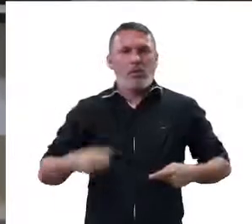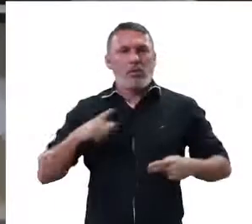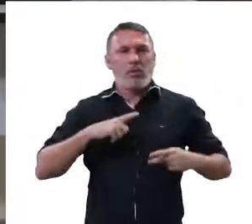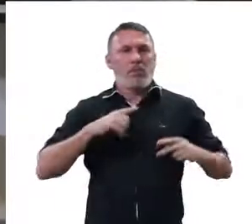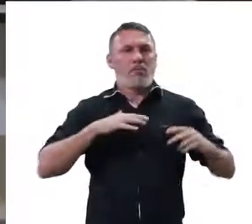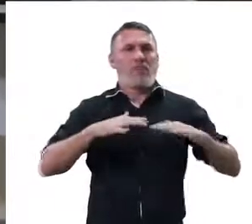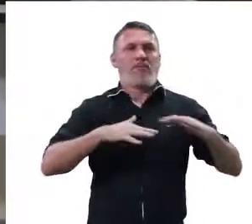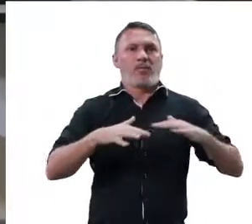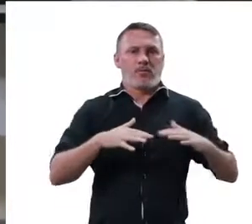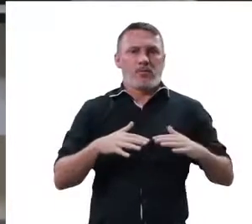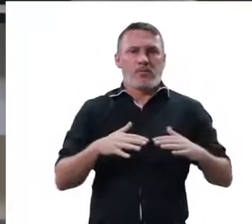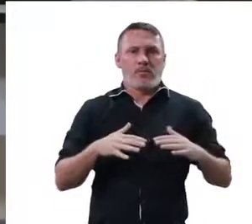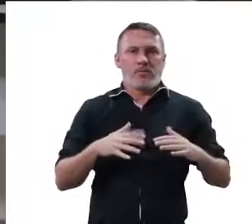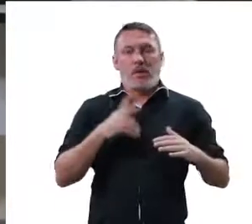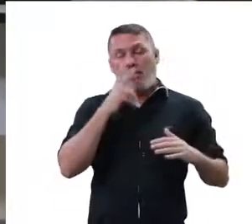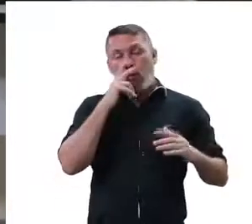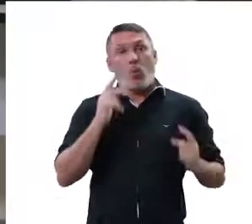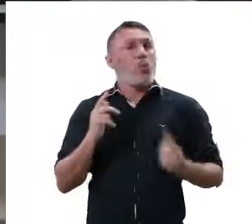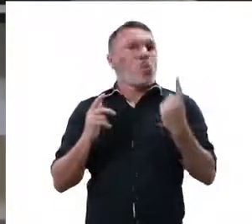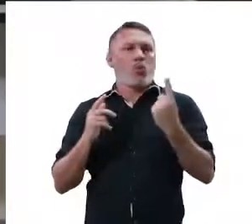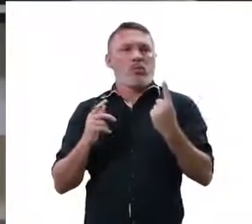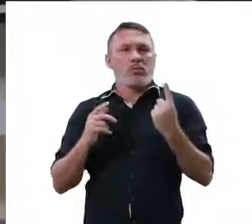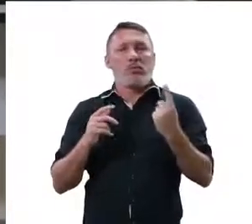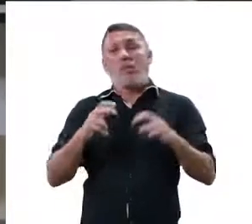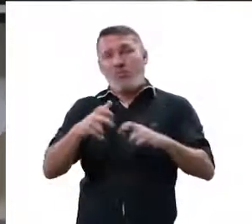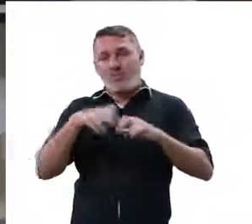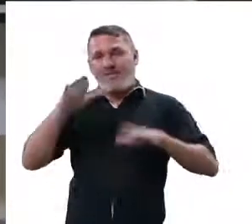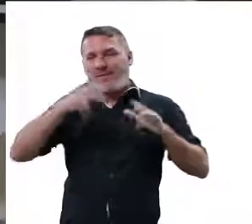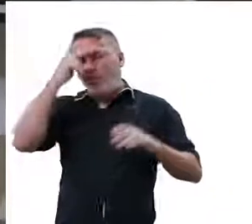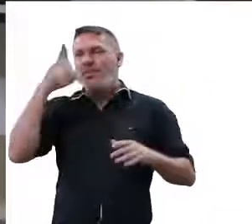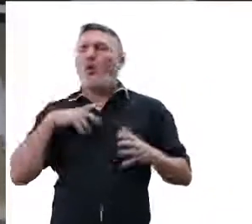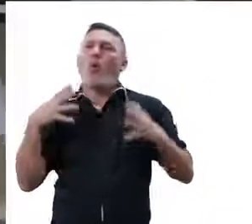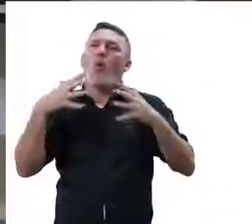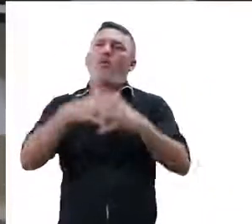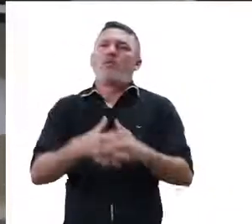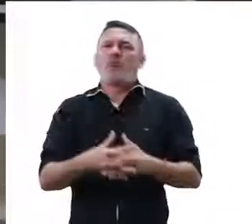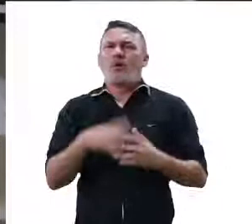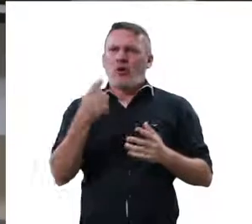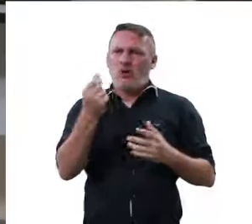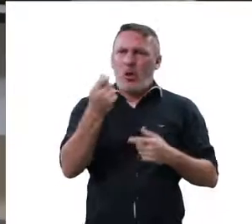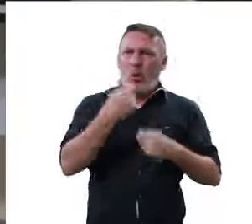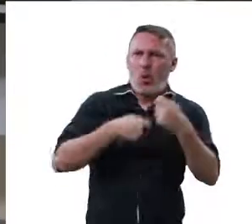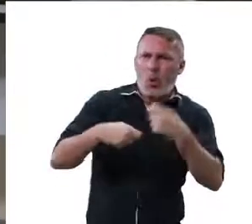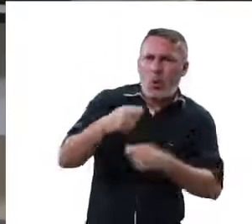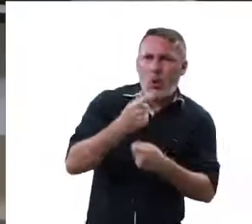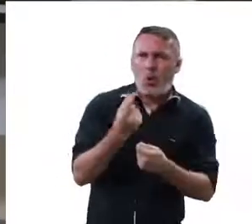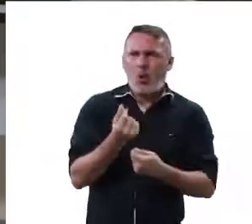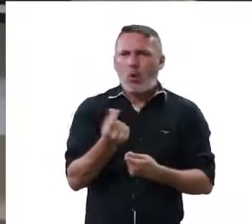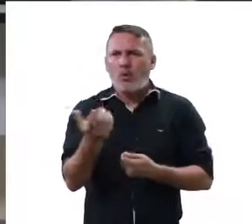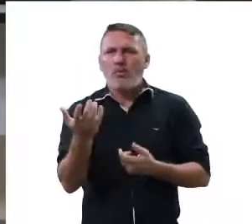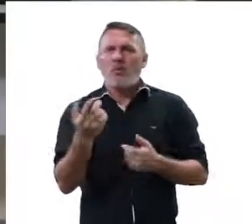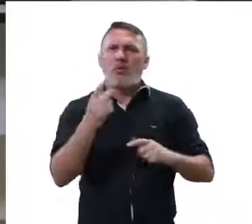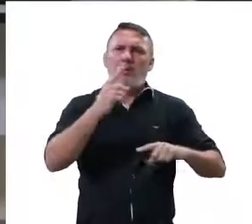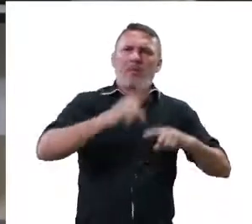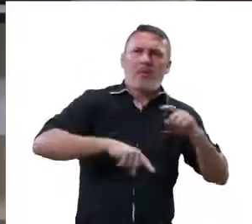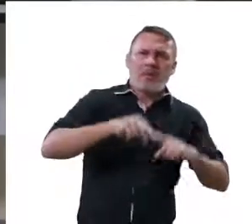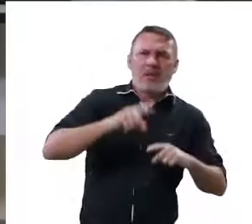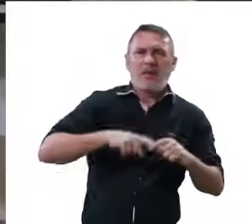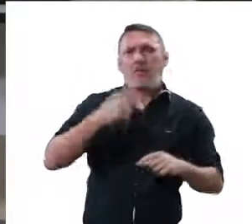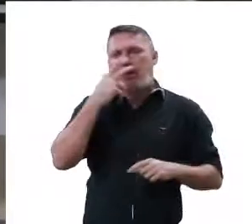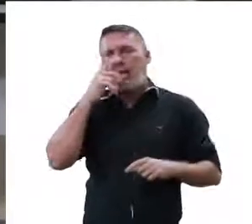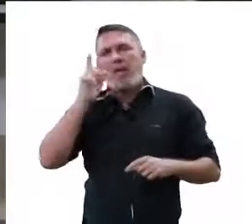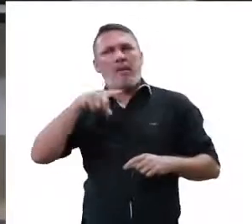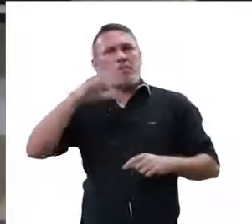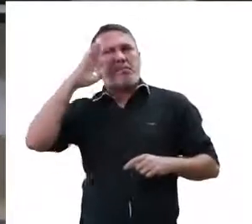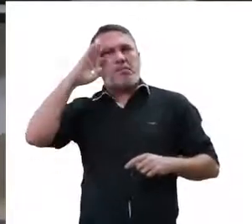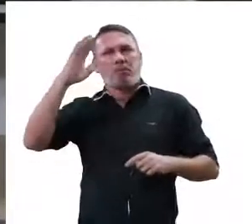homem. Certo? Então seria um único elemento. Por isso que muita gente, muitas vezes, confunde essa coisa da economia, do mundo material,